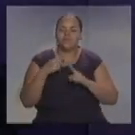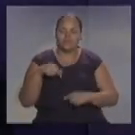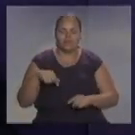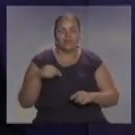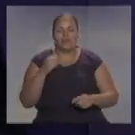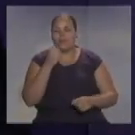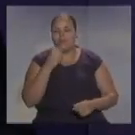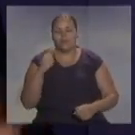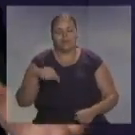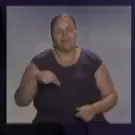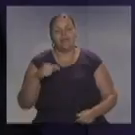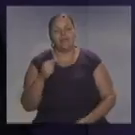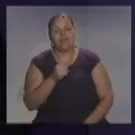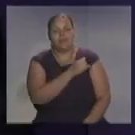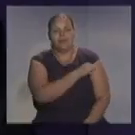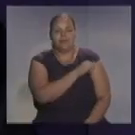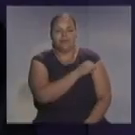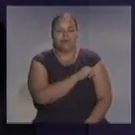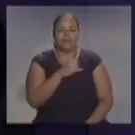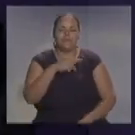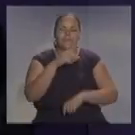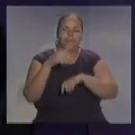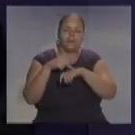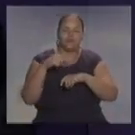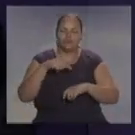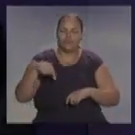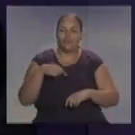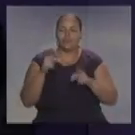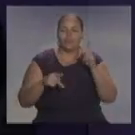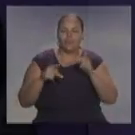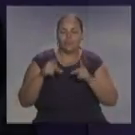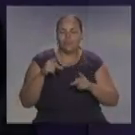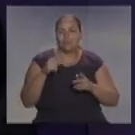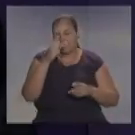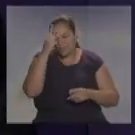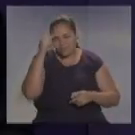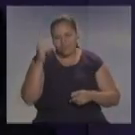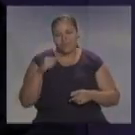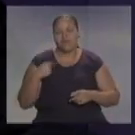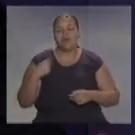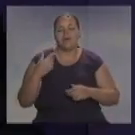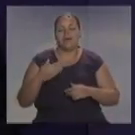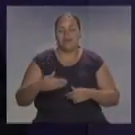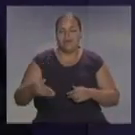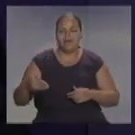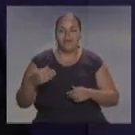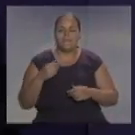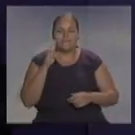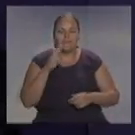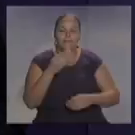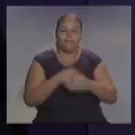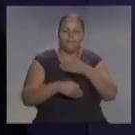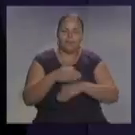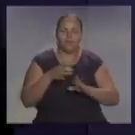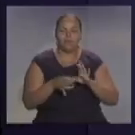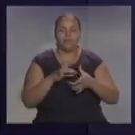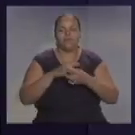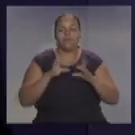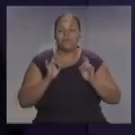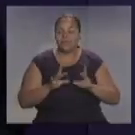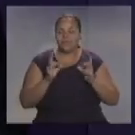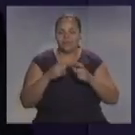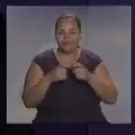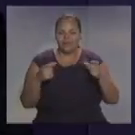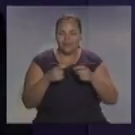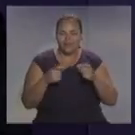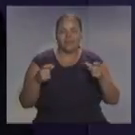da cidade do Rio de Janeiro, do estado e do nosso país. Nosso povo é um povo que, no caso da Paralimpíada, você vê, venderam mais